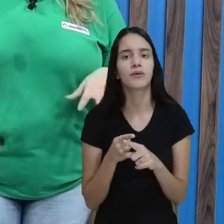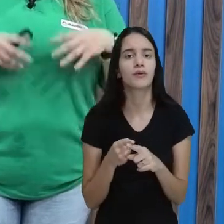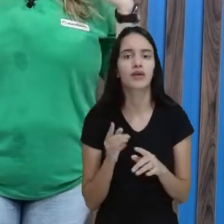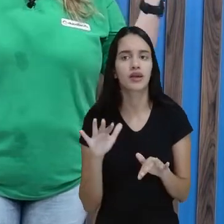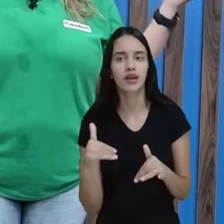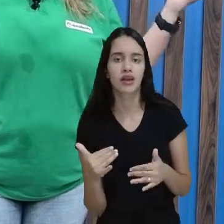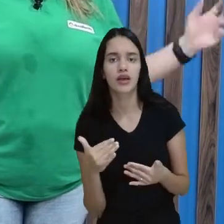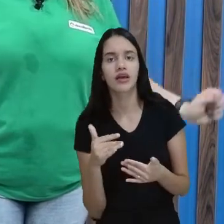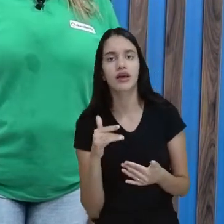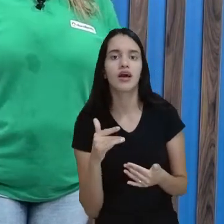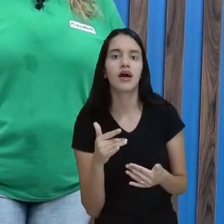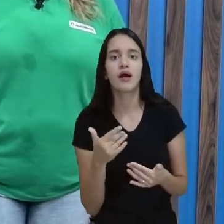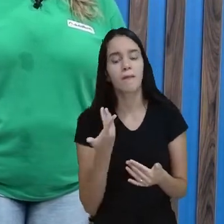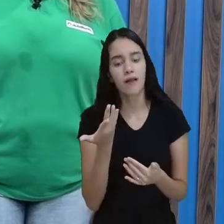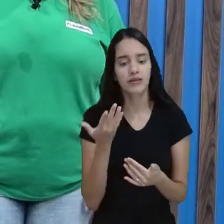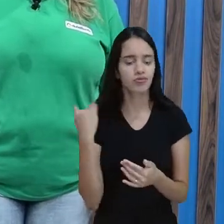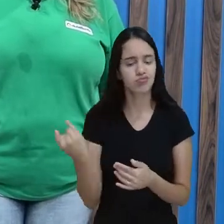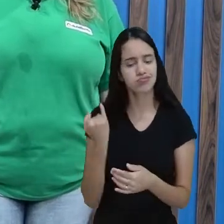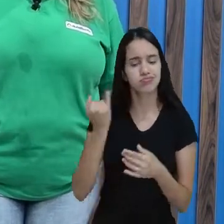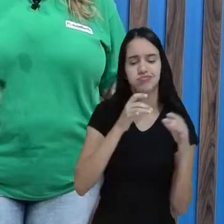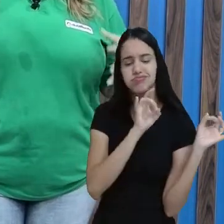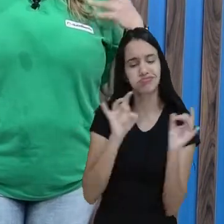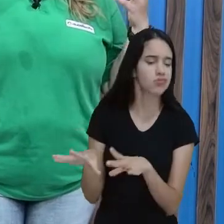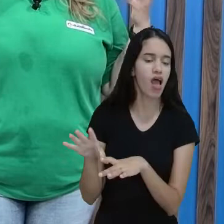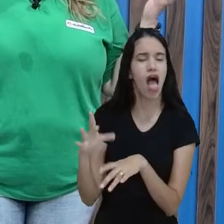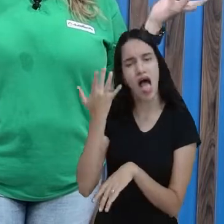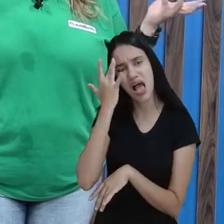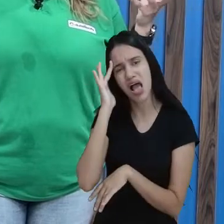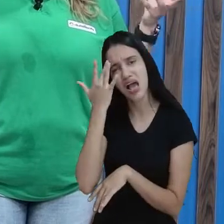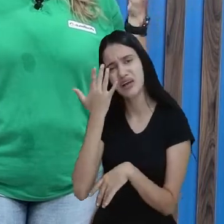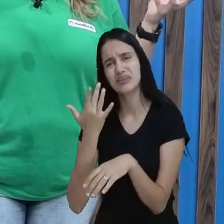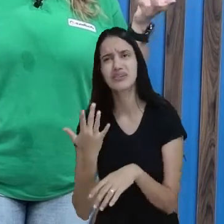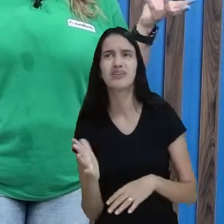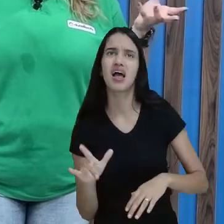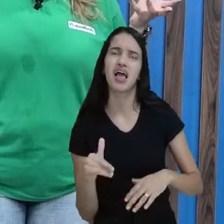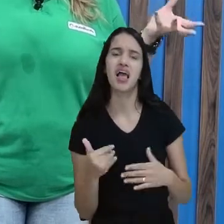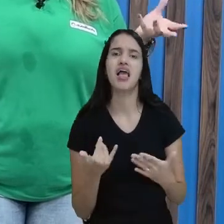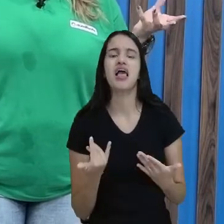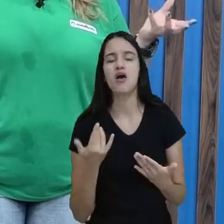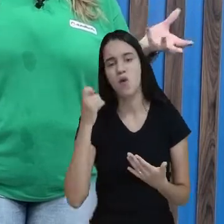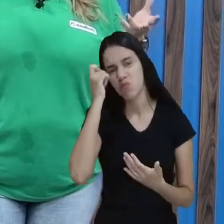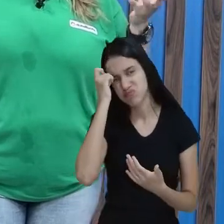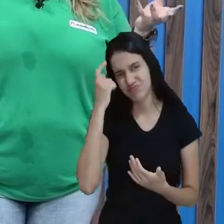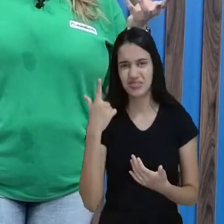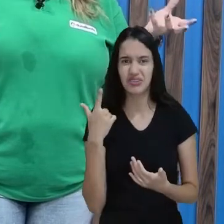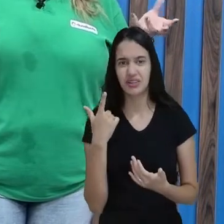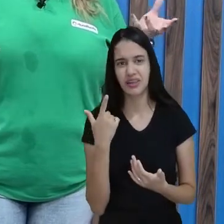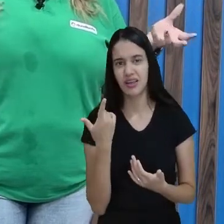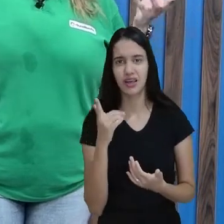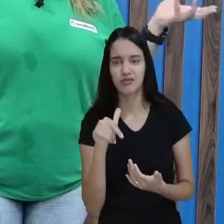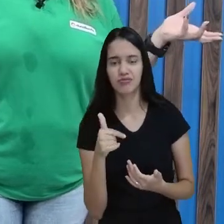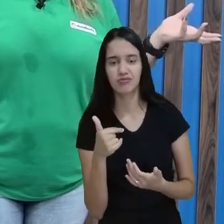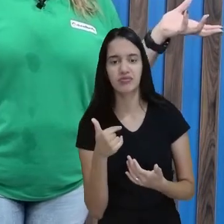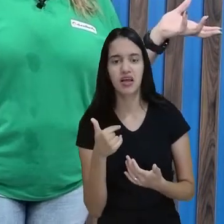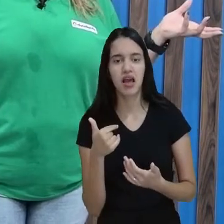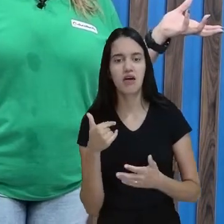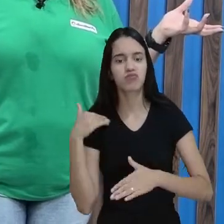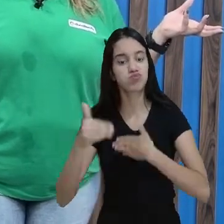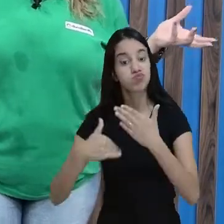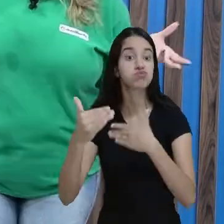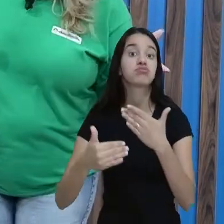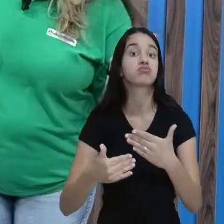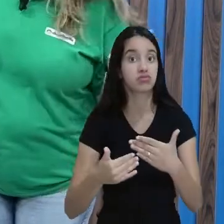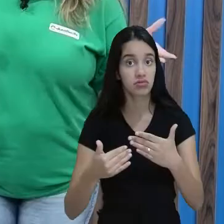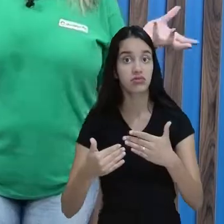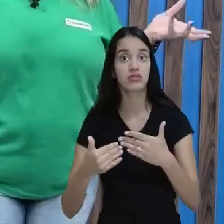então dava muita importância para isso, achava até que eram algumas ideias muito para frente, né,